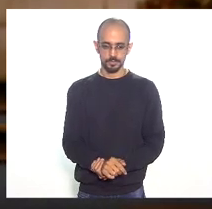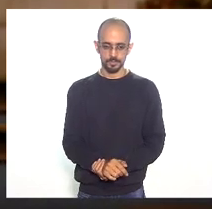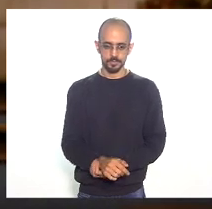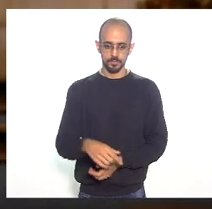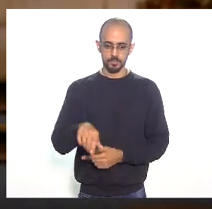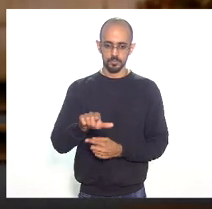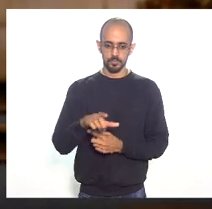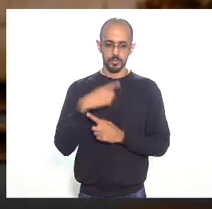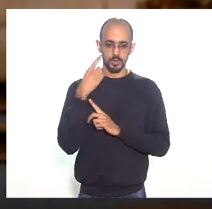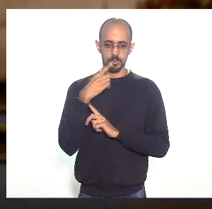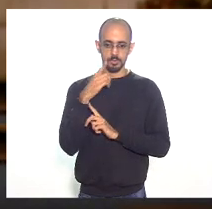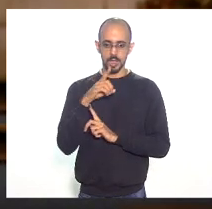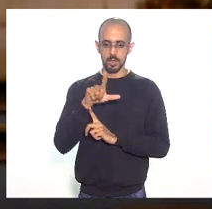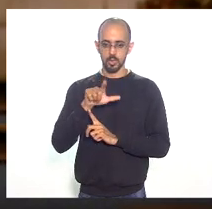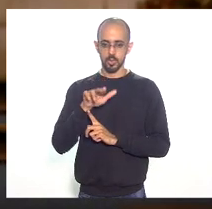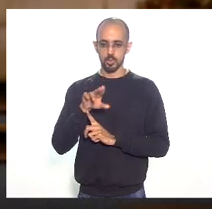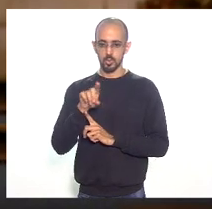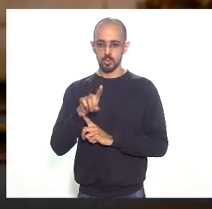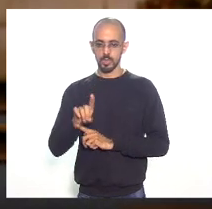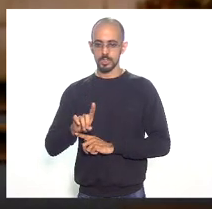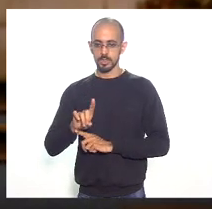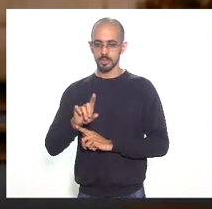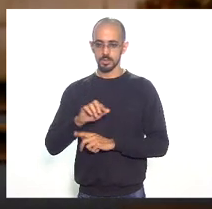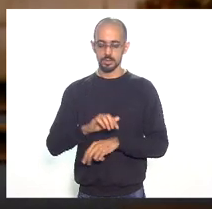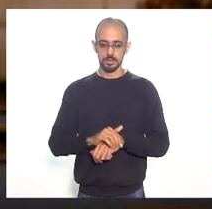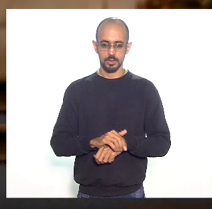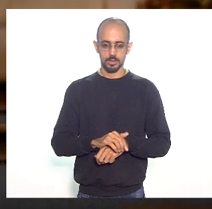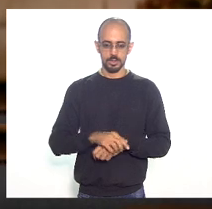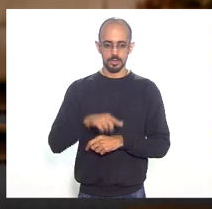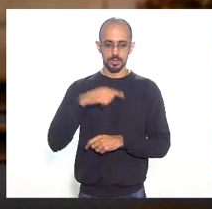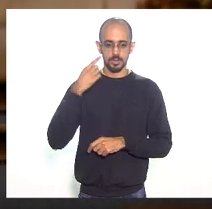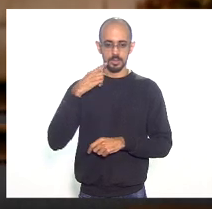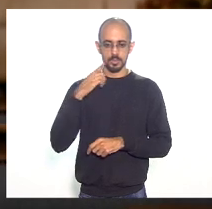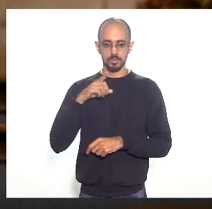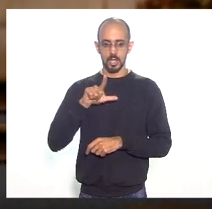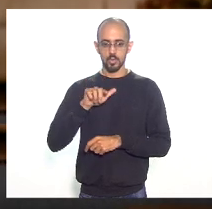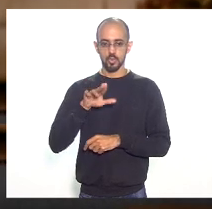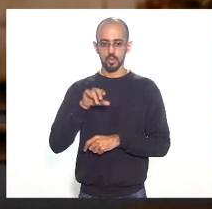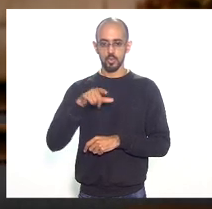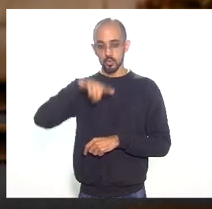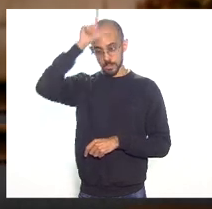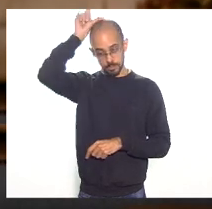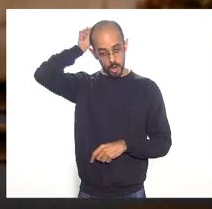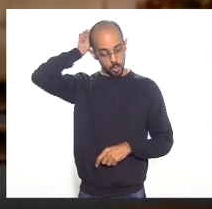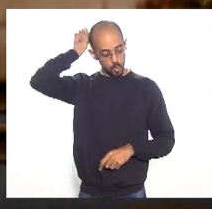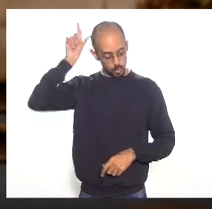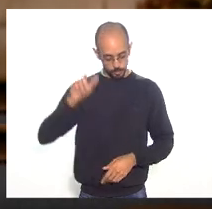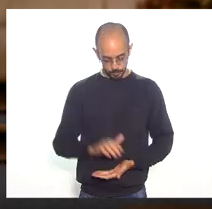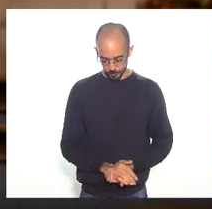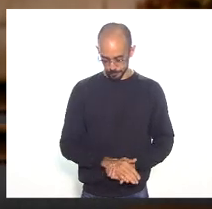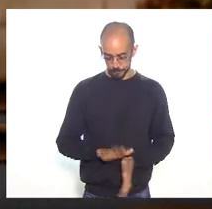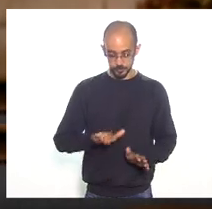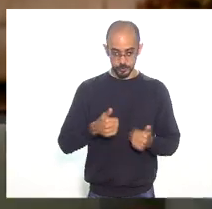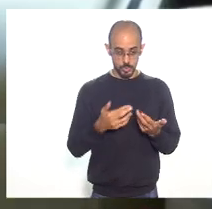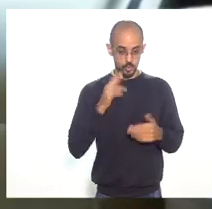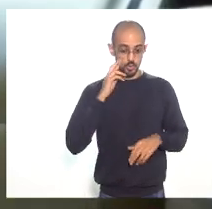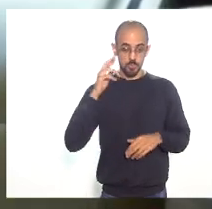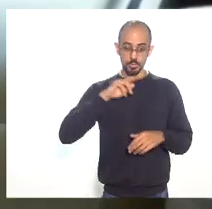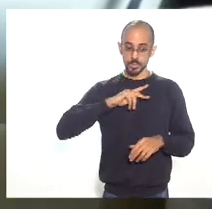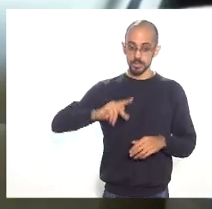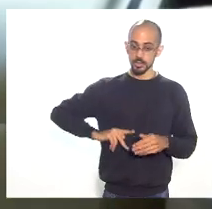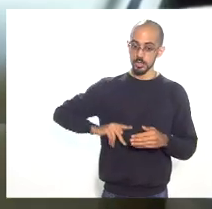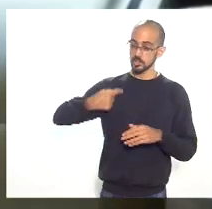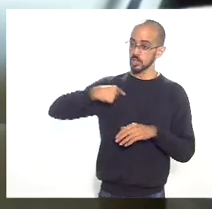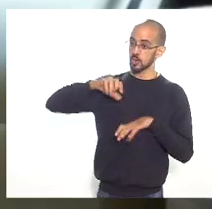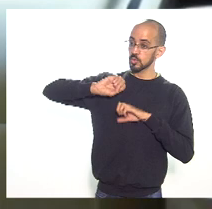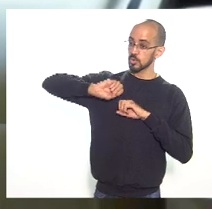deputado Luiz Martins deputado Luiz Paulo senhor presidente eu dei